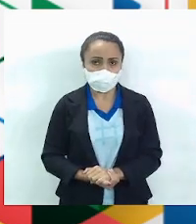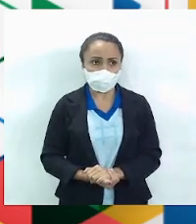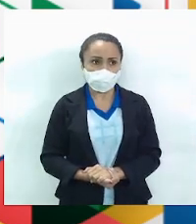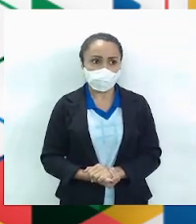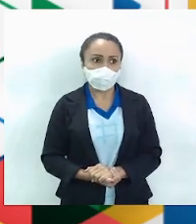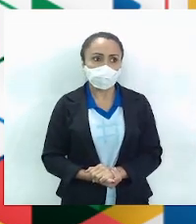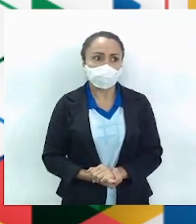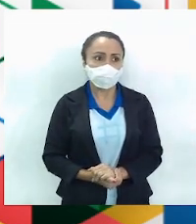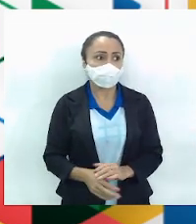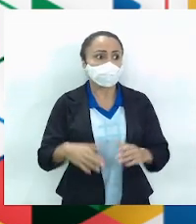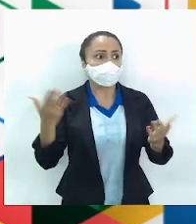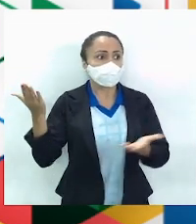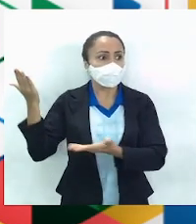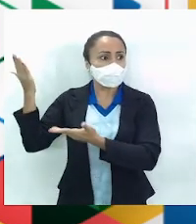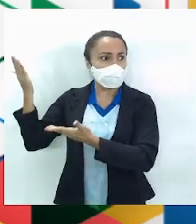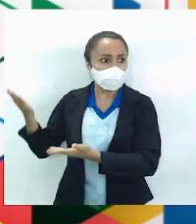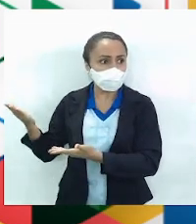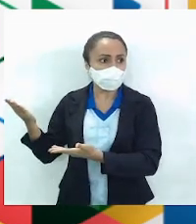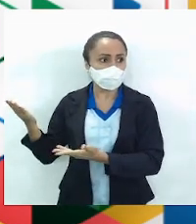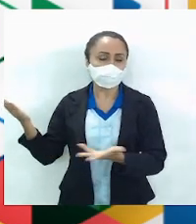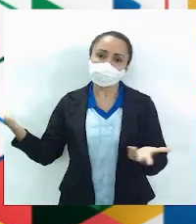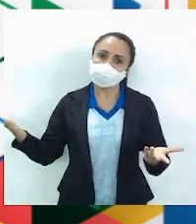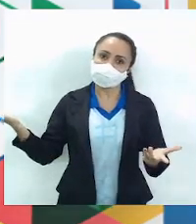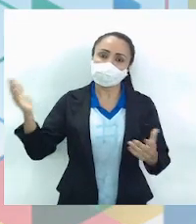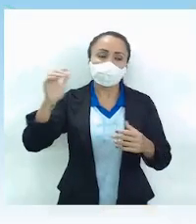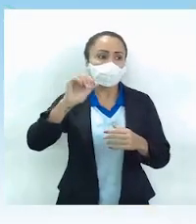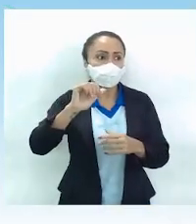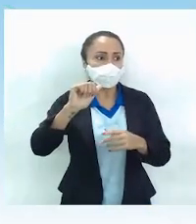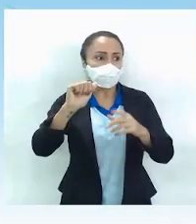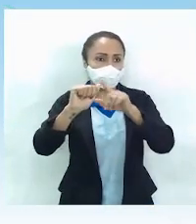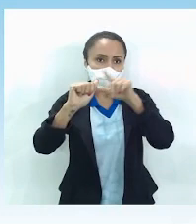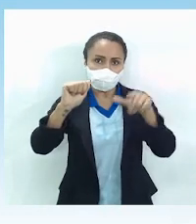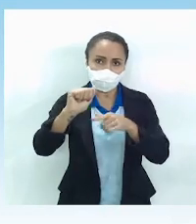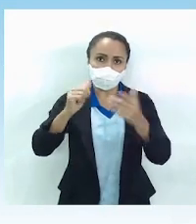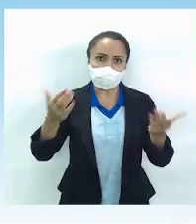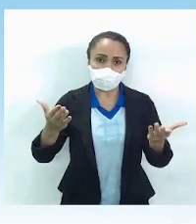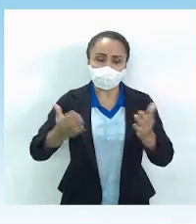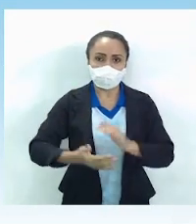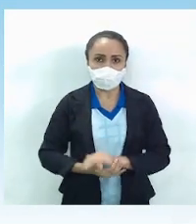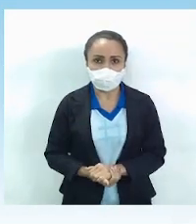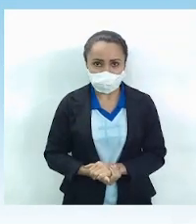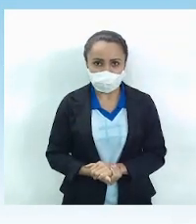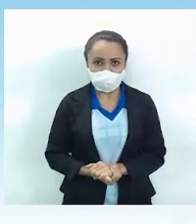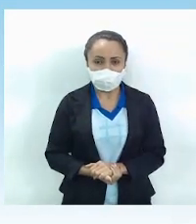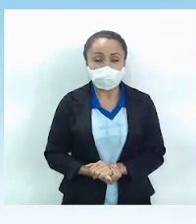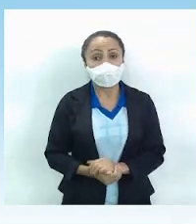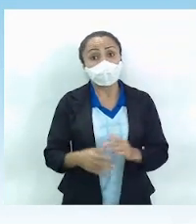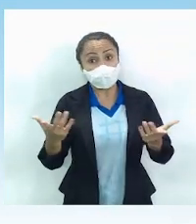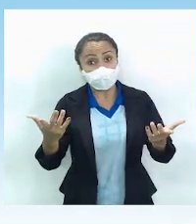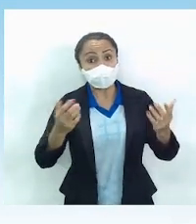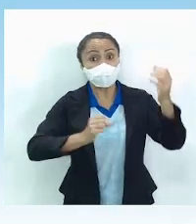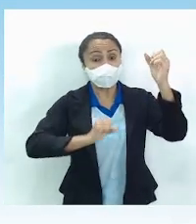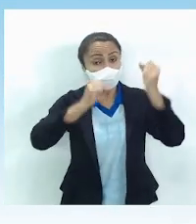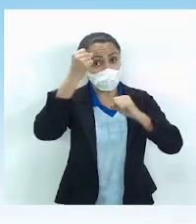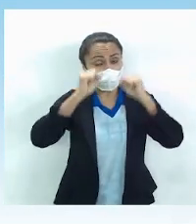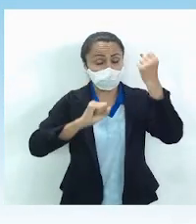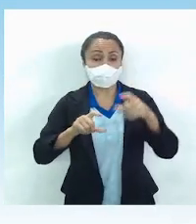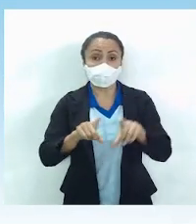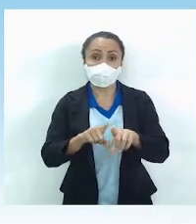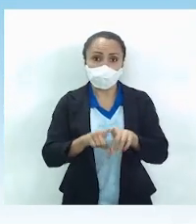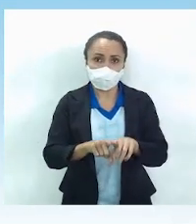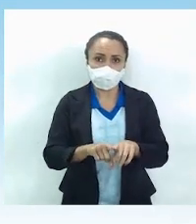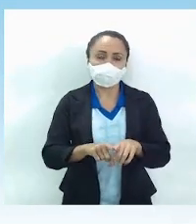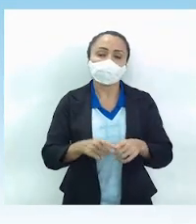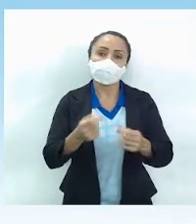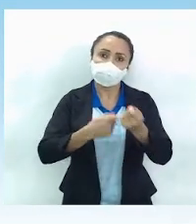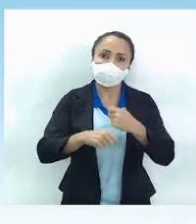vamos ver. Construção de apartamentos e casas, né? Não tem nada a ver com comércio e serviço, né? É indústria também, tá? É